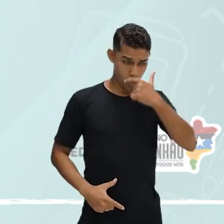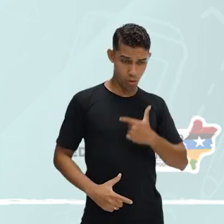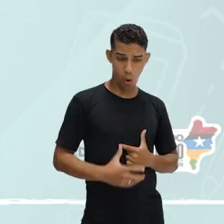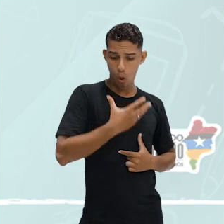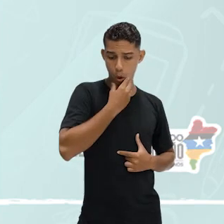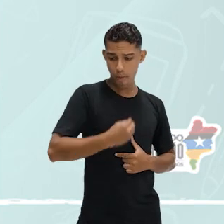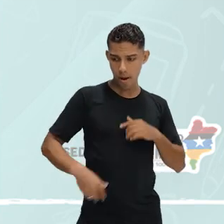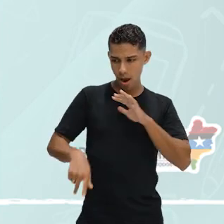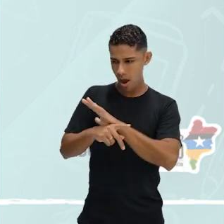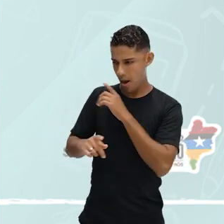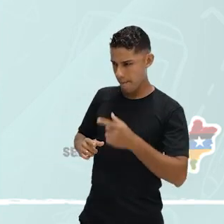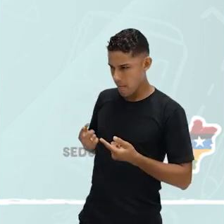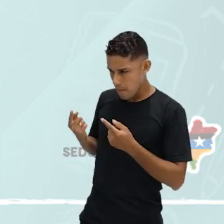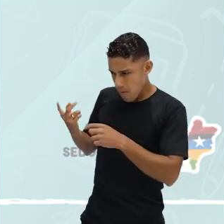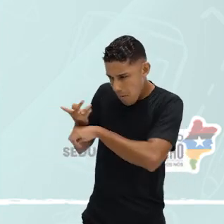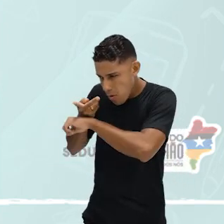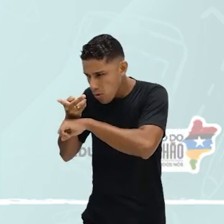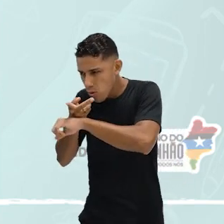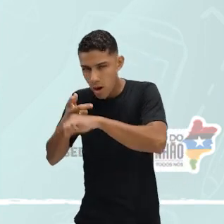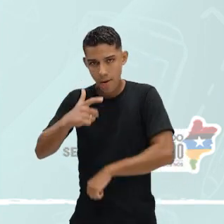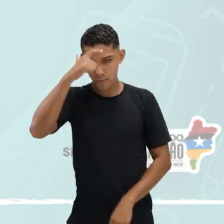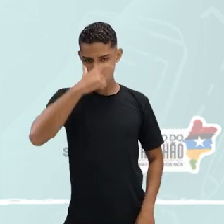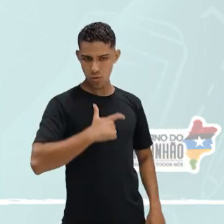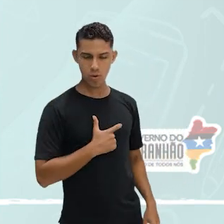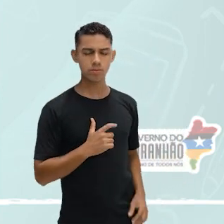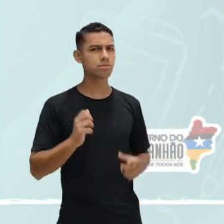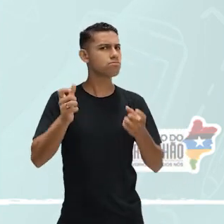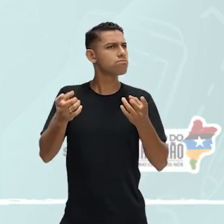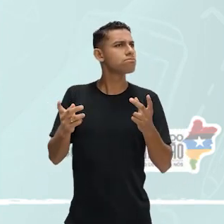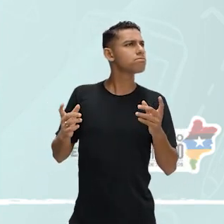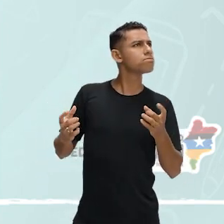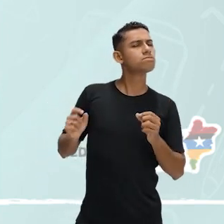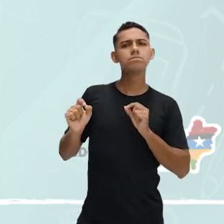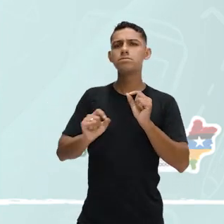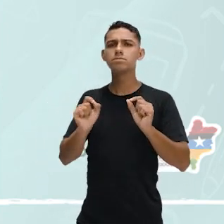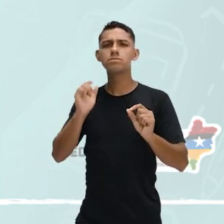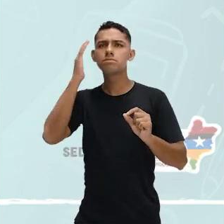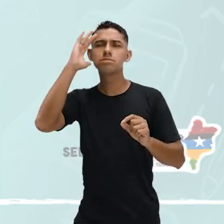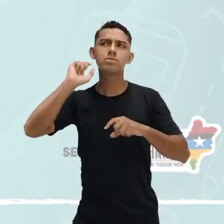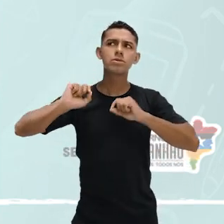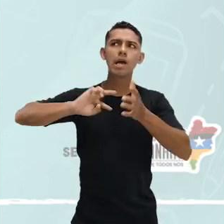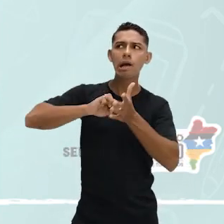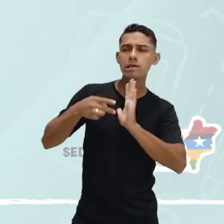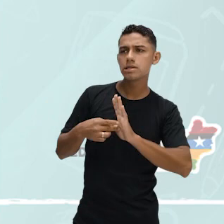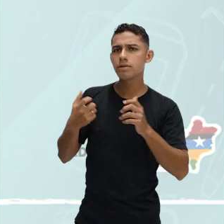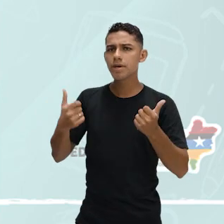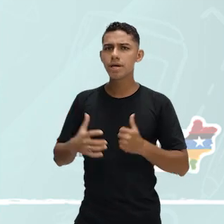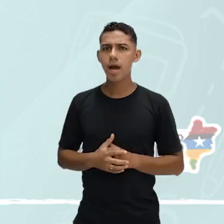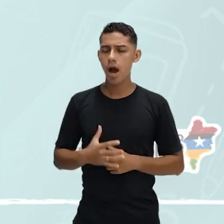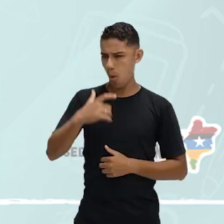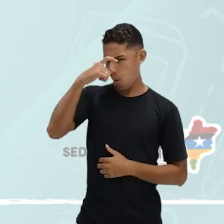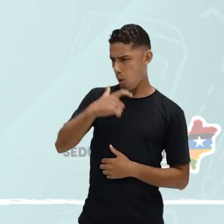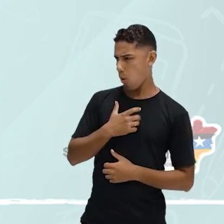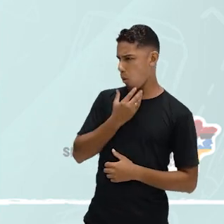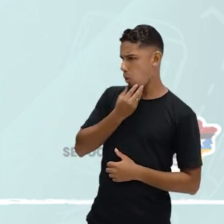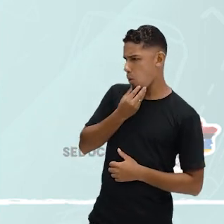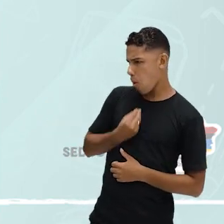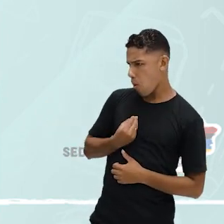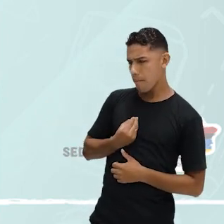O que isso queria dizer? O que ele queria dizer com isso? Qual é a significância desta